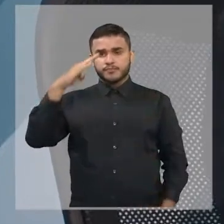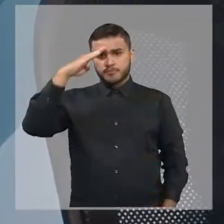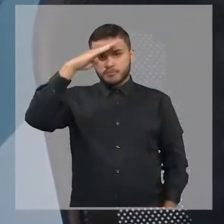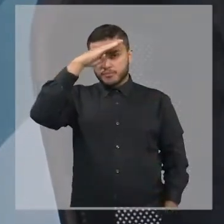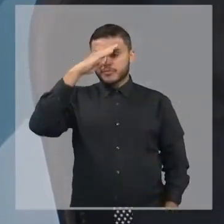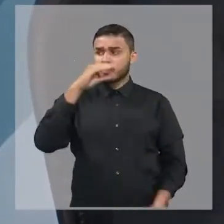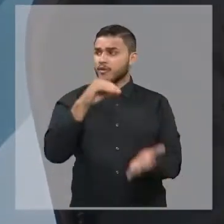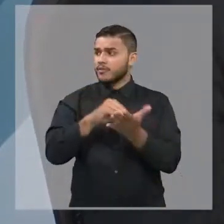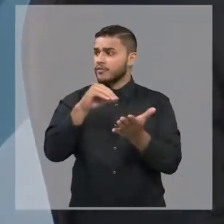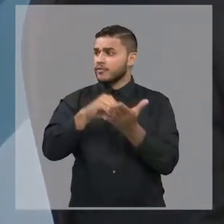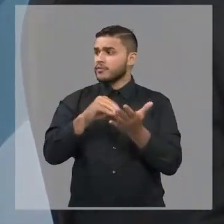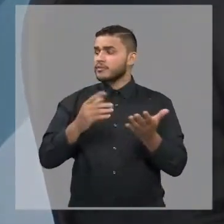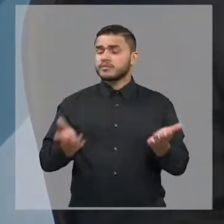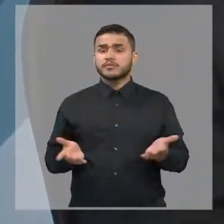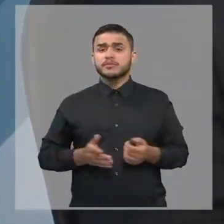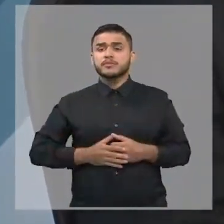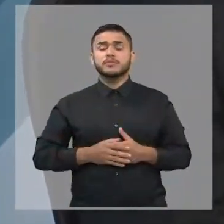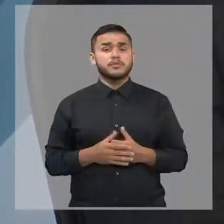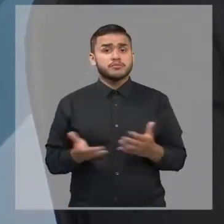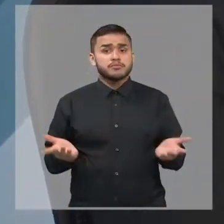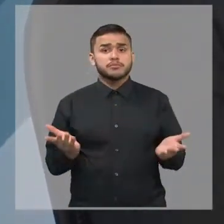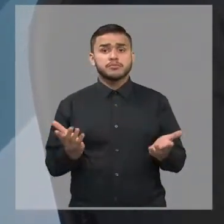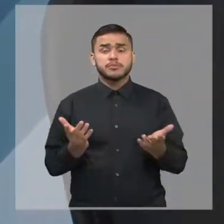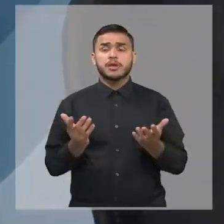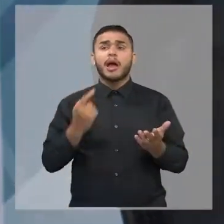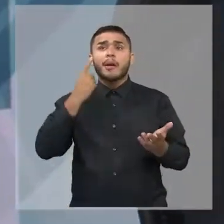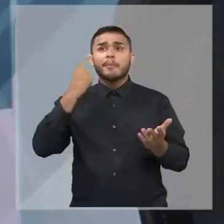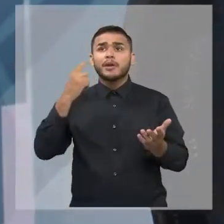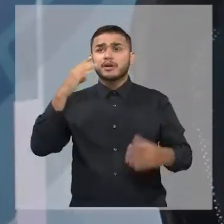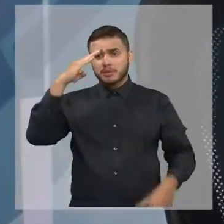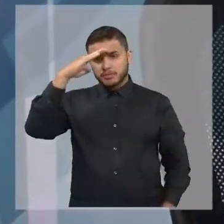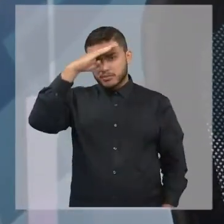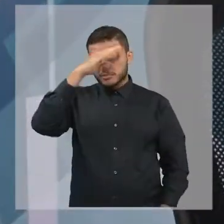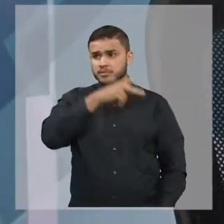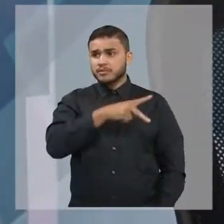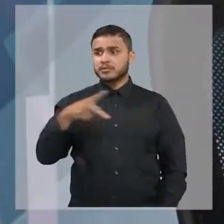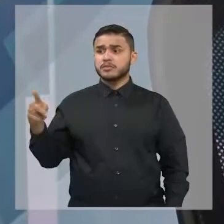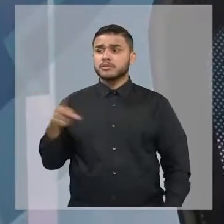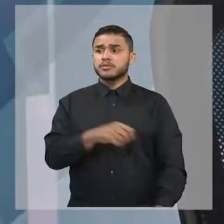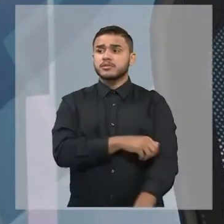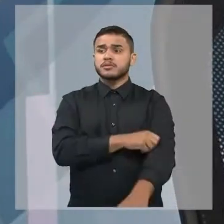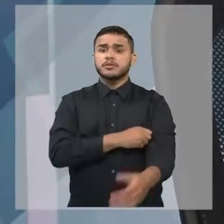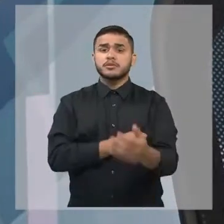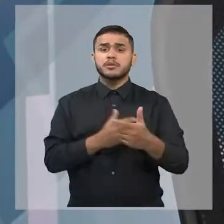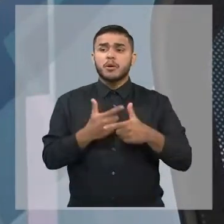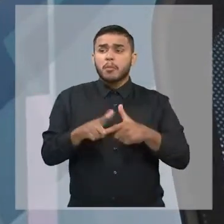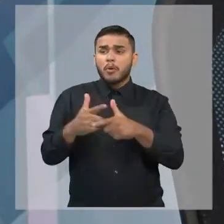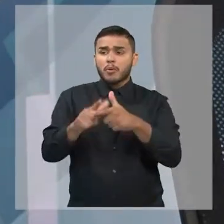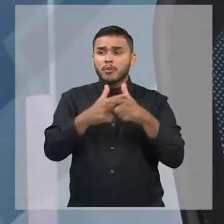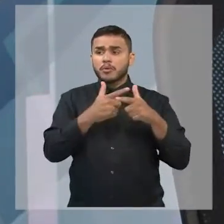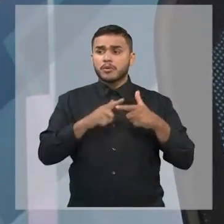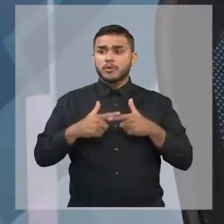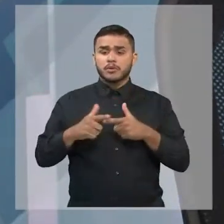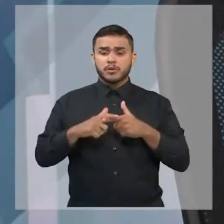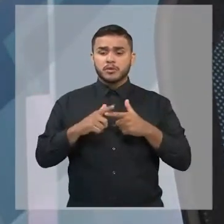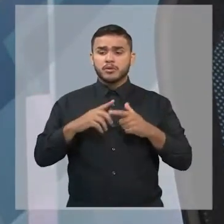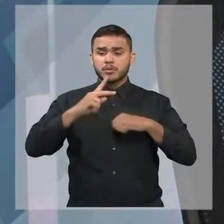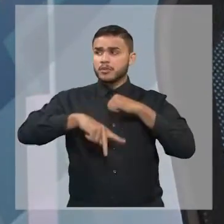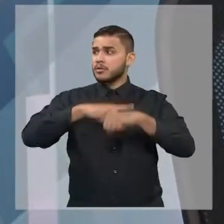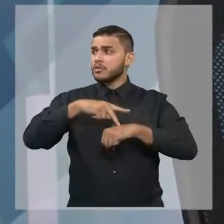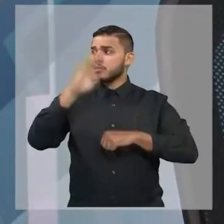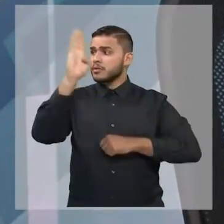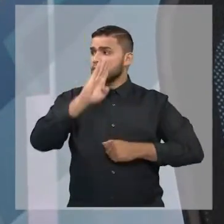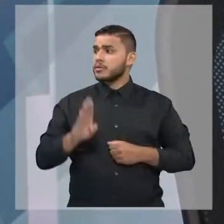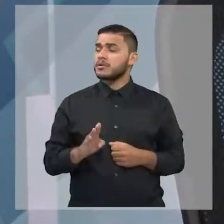Não, a fiscalização é positiva. Que presidente? O presidente é a pessoa que mais cria problema para o